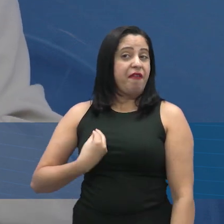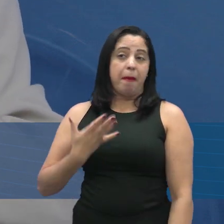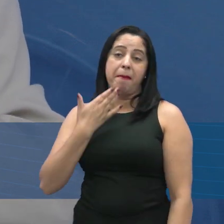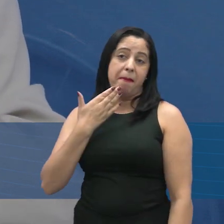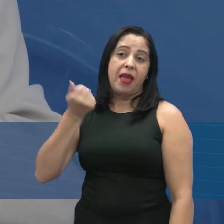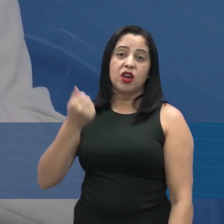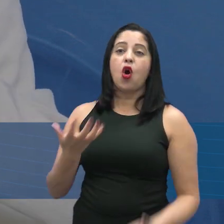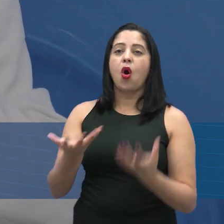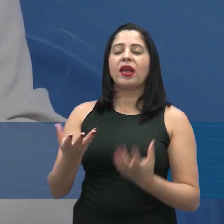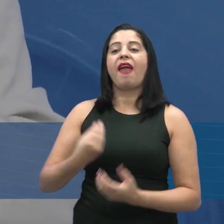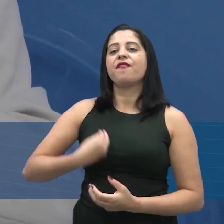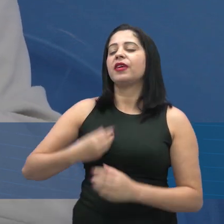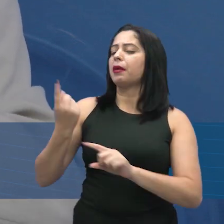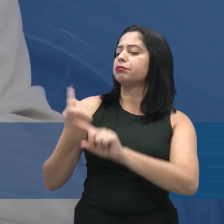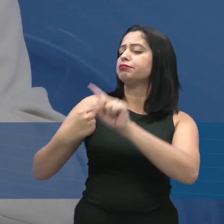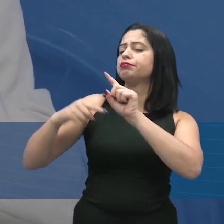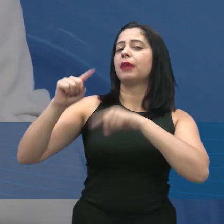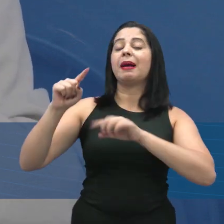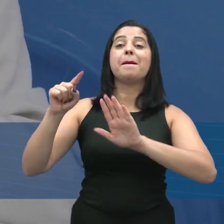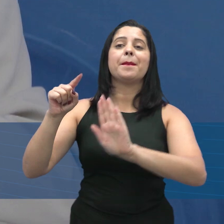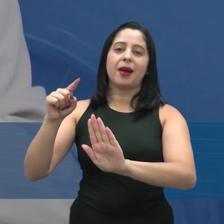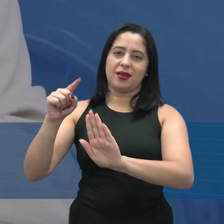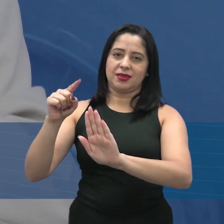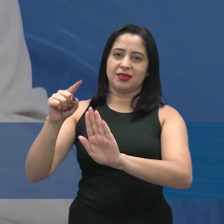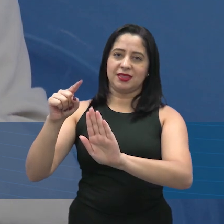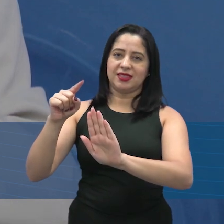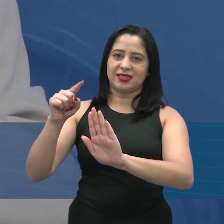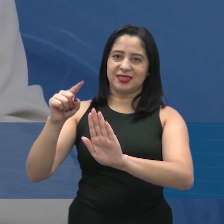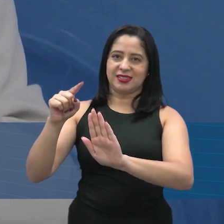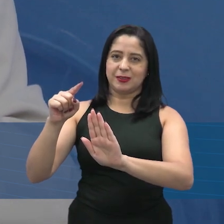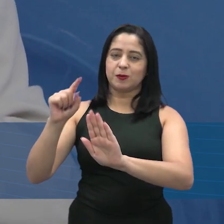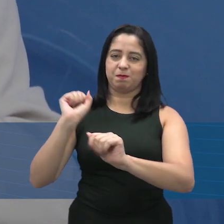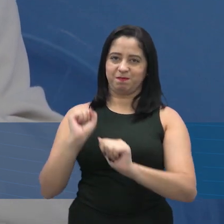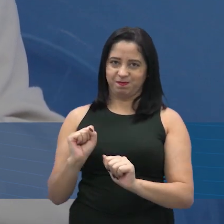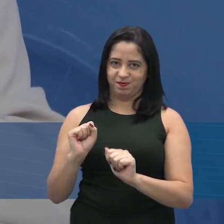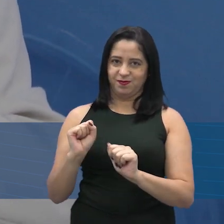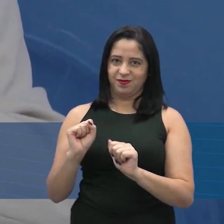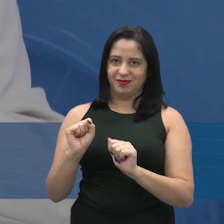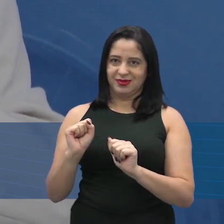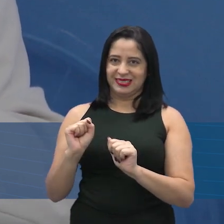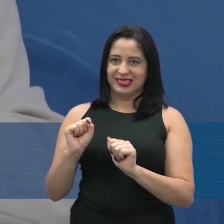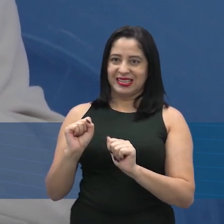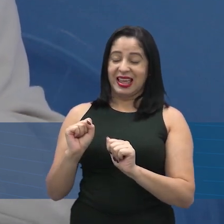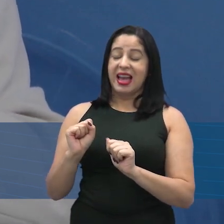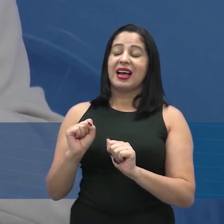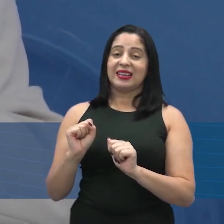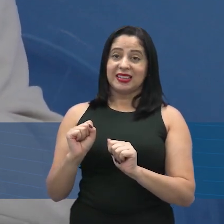vida elevada, muito próspera, porém, as ferramentas para atingir